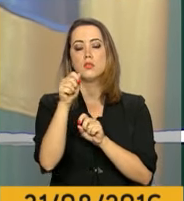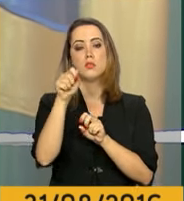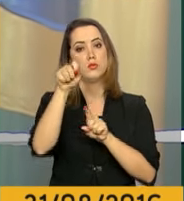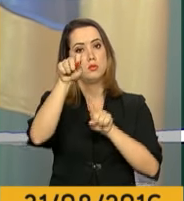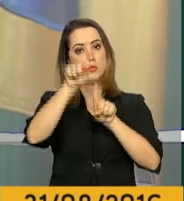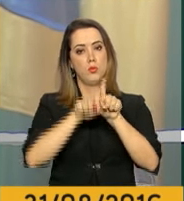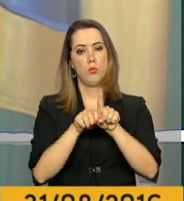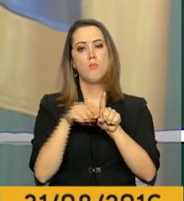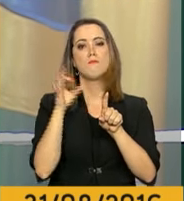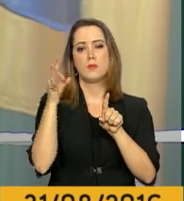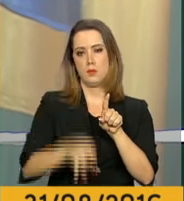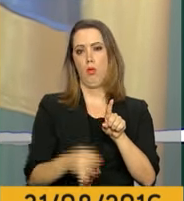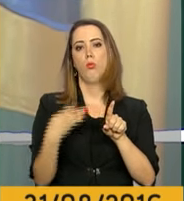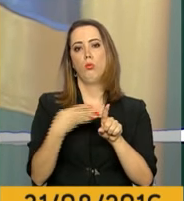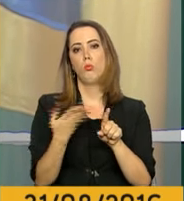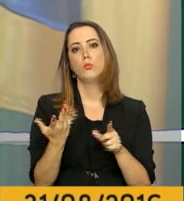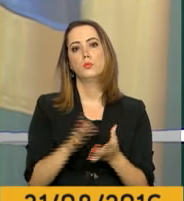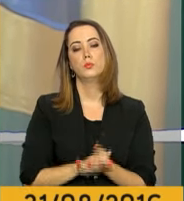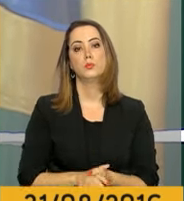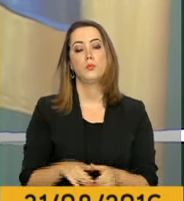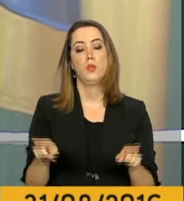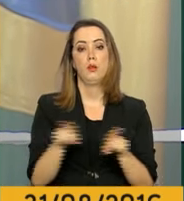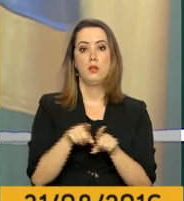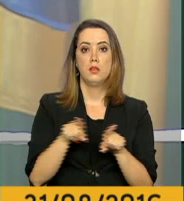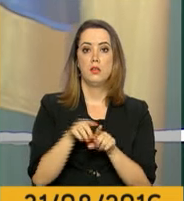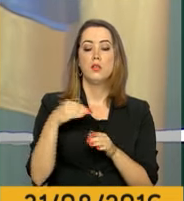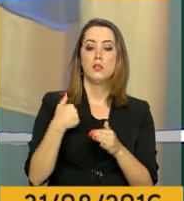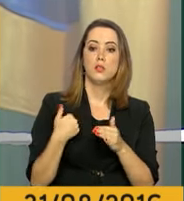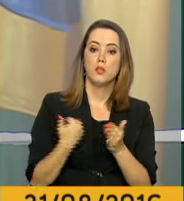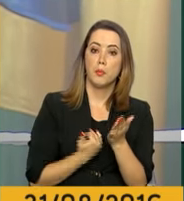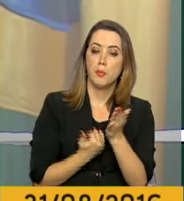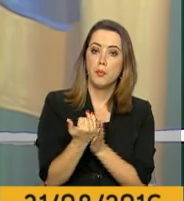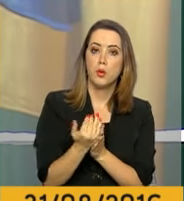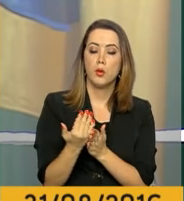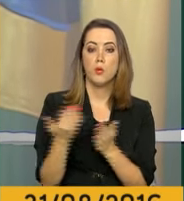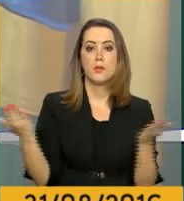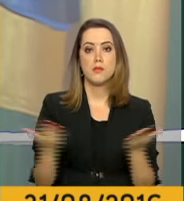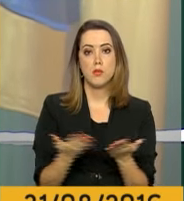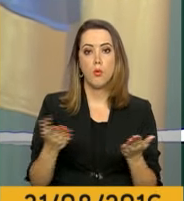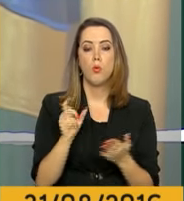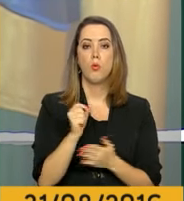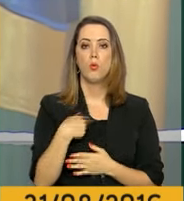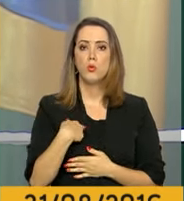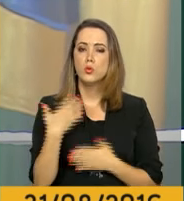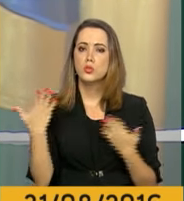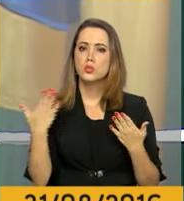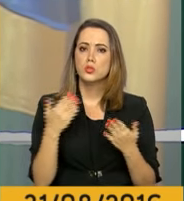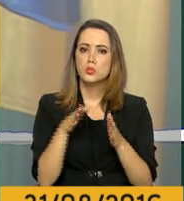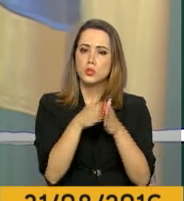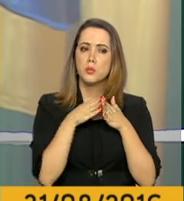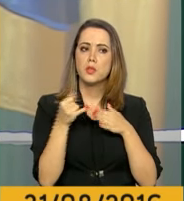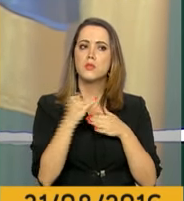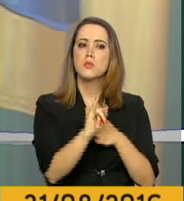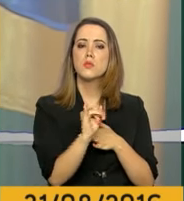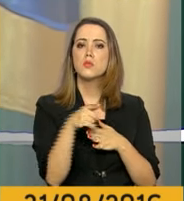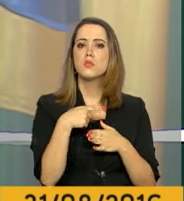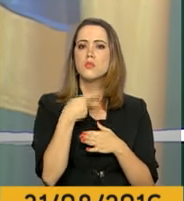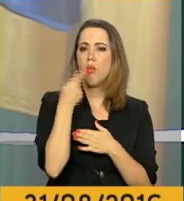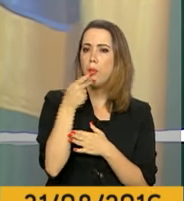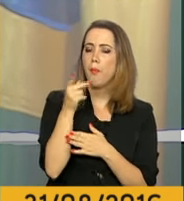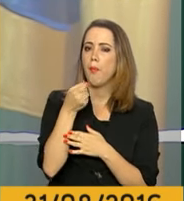2 anos e 4 meses, precisamente isso, né? E também a partir de hoje, eu peço a gentileza, se indagados a respeito da